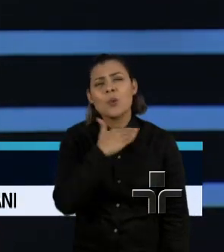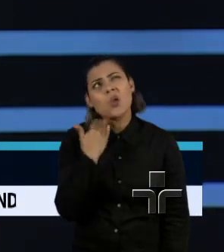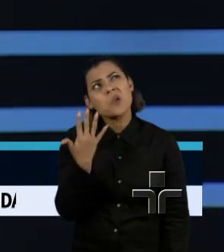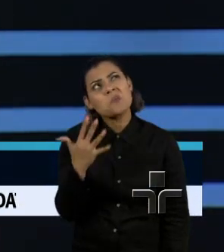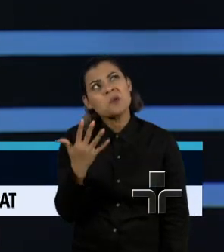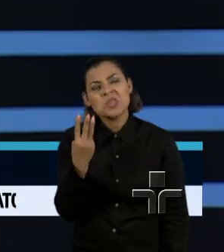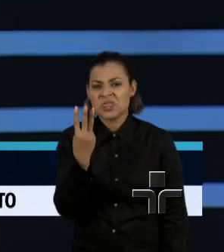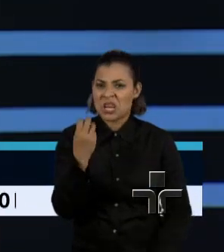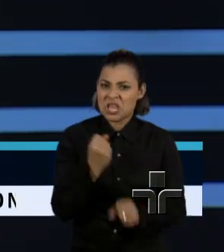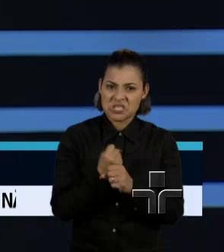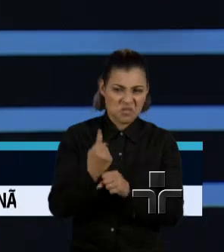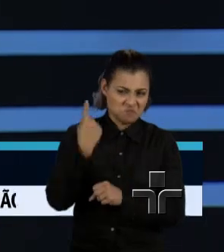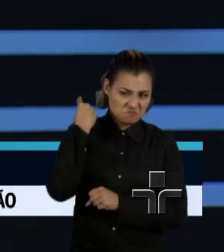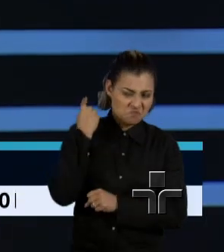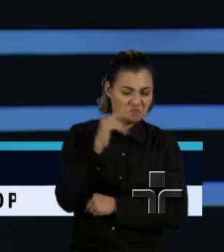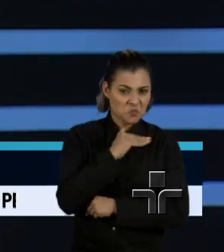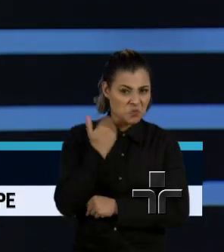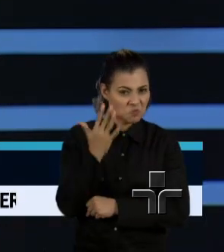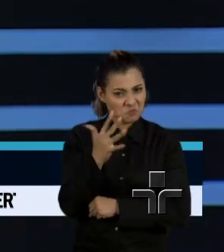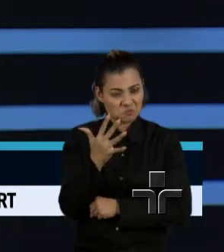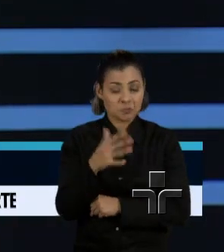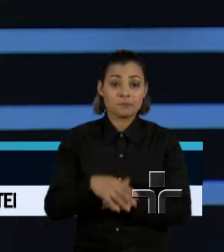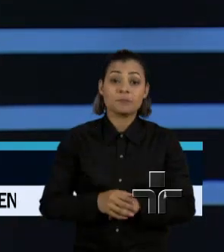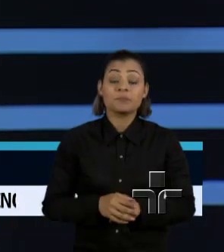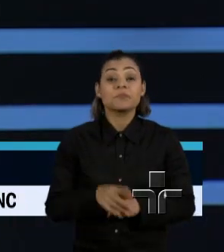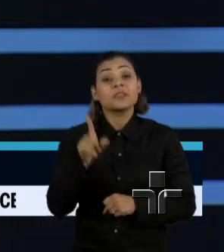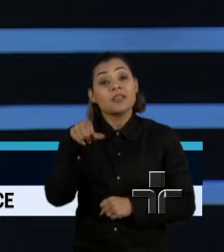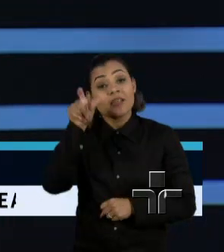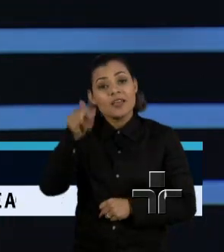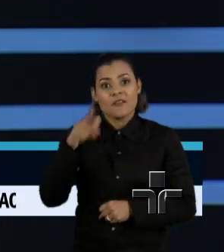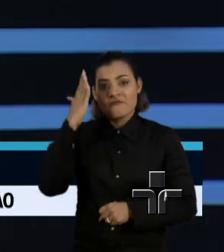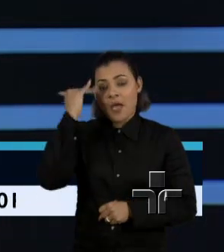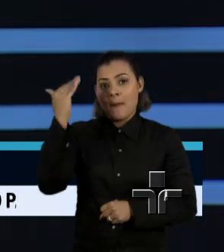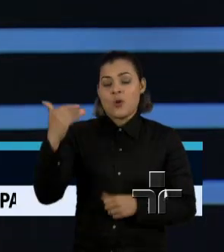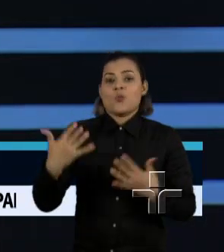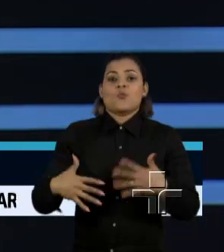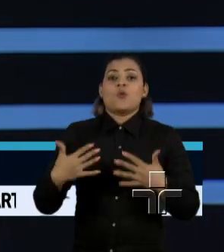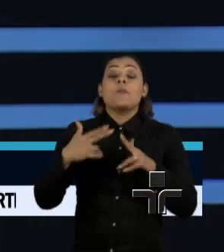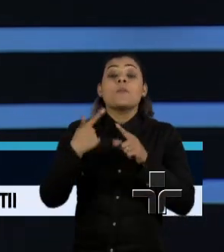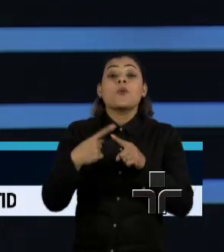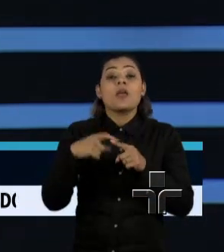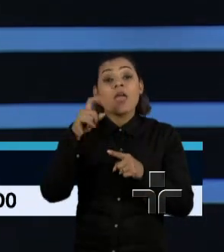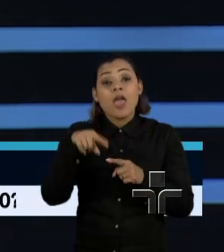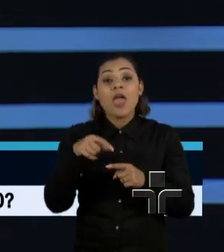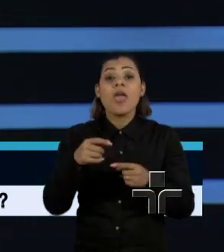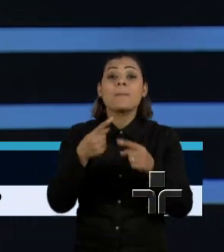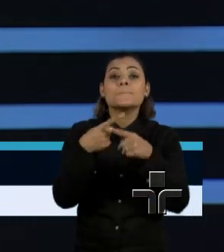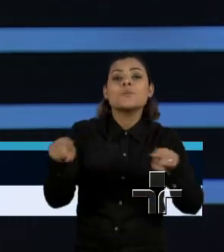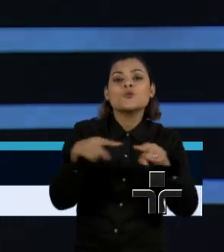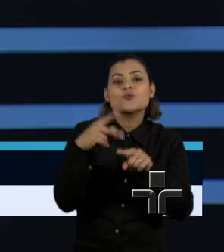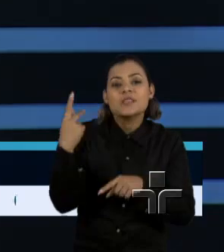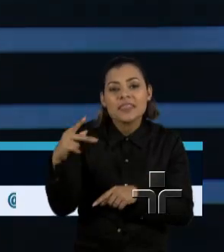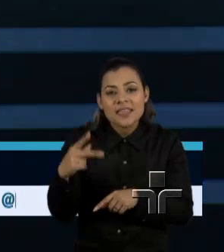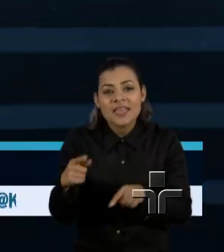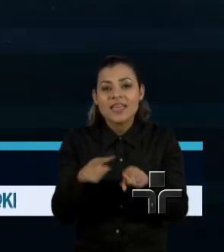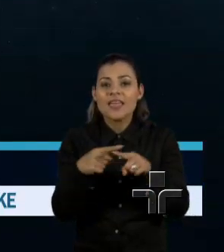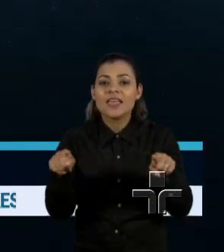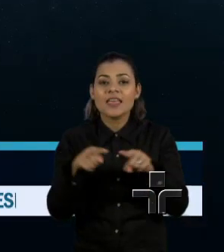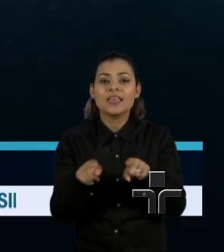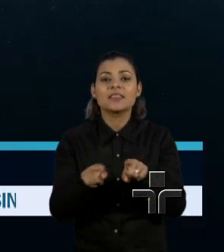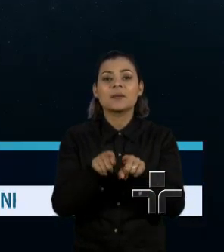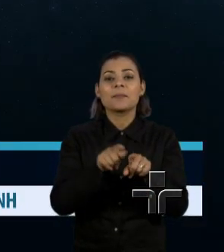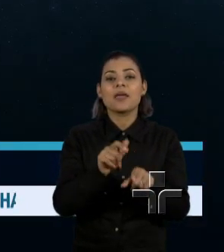acho que uns 3 anos. E ele é muito conhecido pelas suas canções, principalmente aquela canção